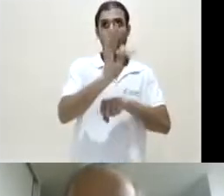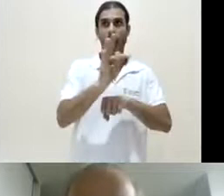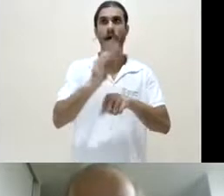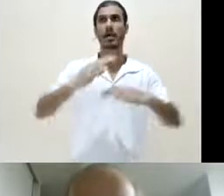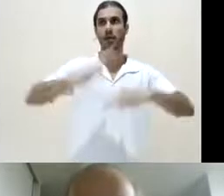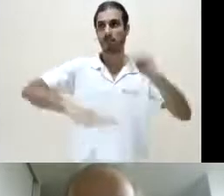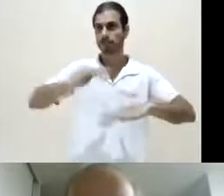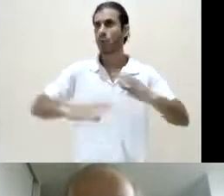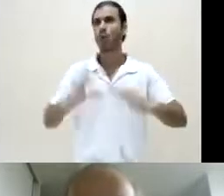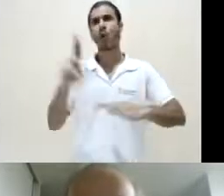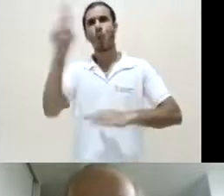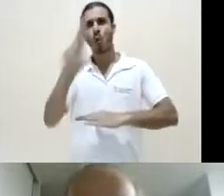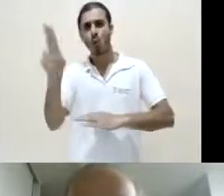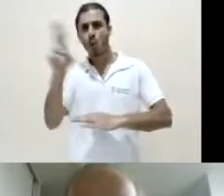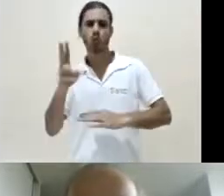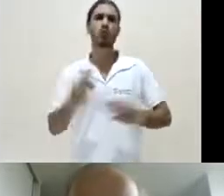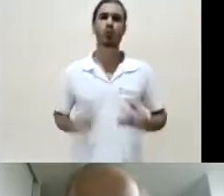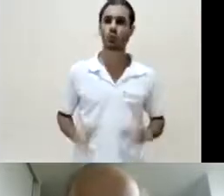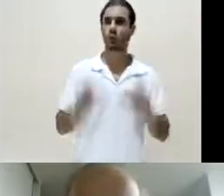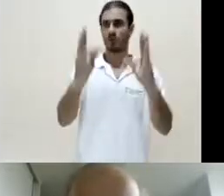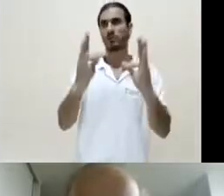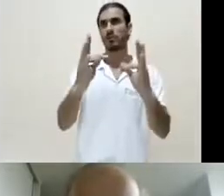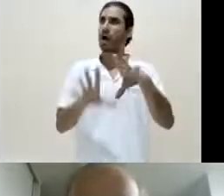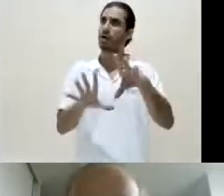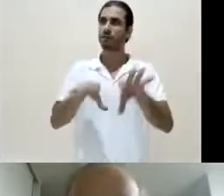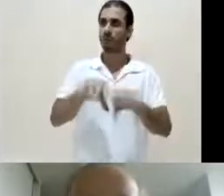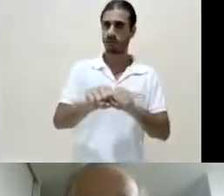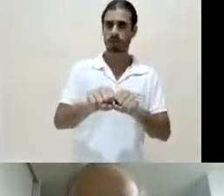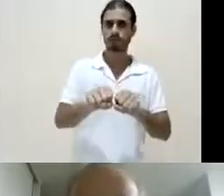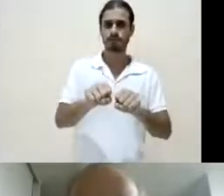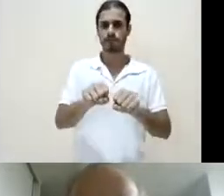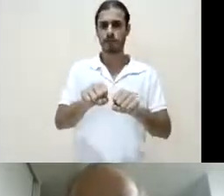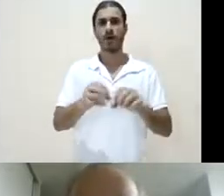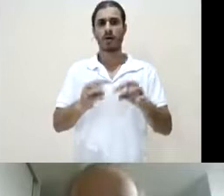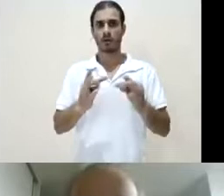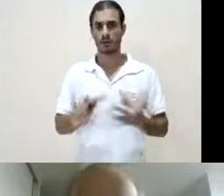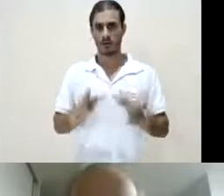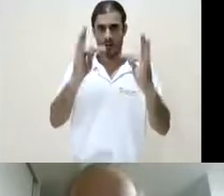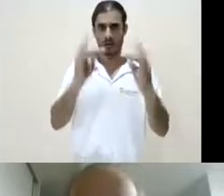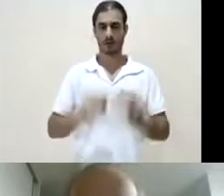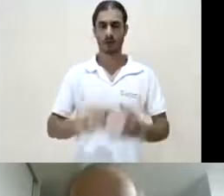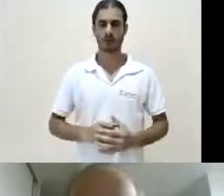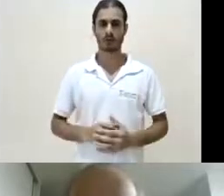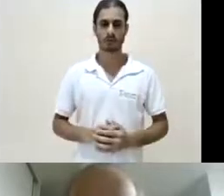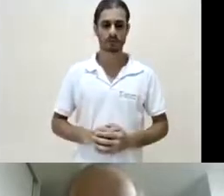tecnologia, para além da formação técnica profissional, né, na formação humana, né, isso aí eu acho que é um tema